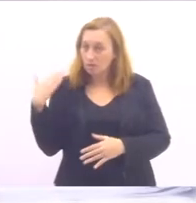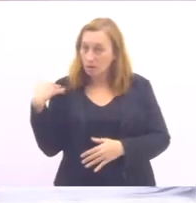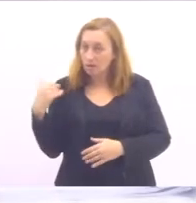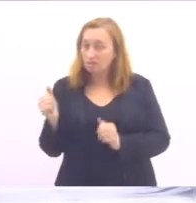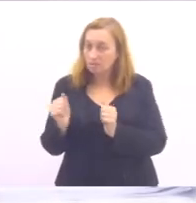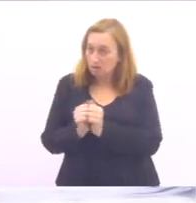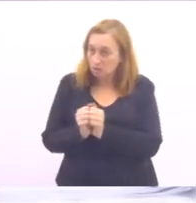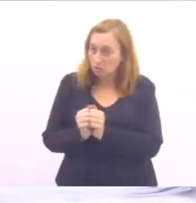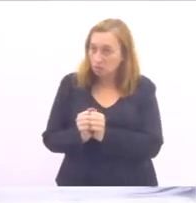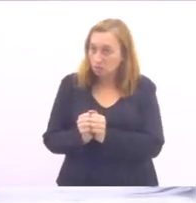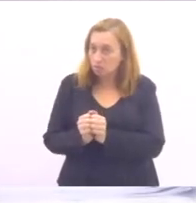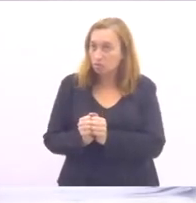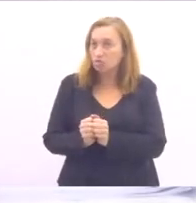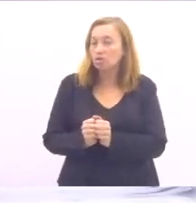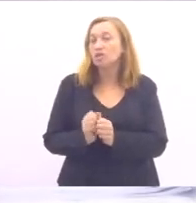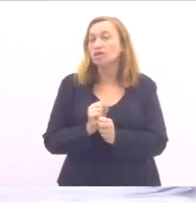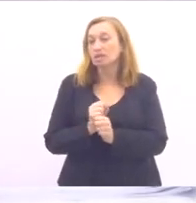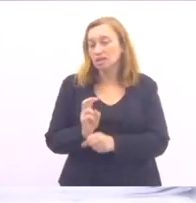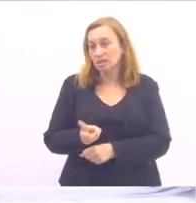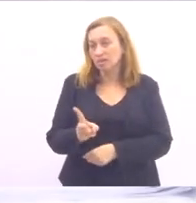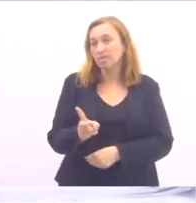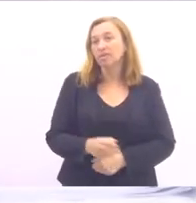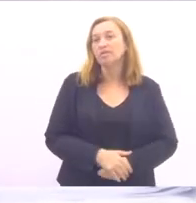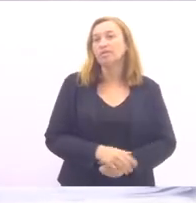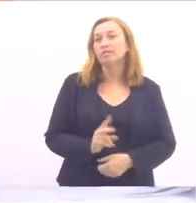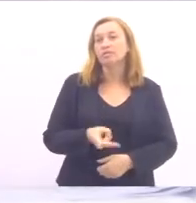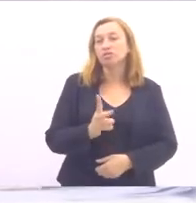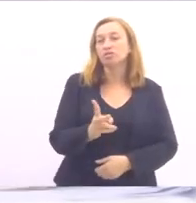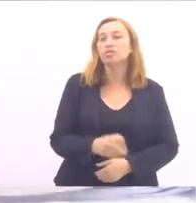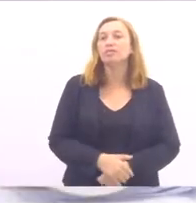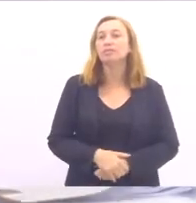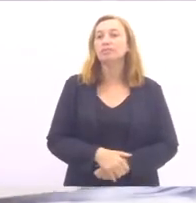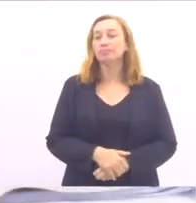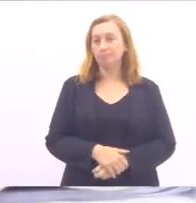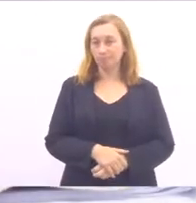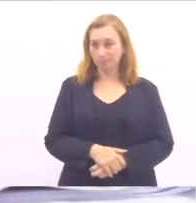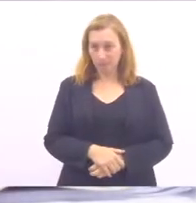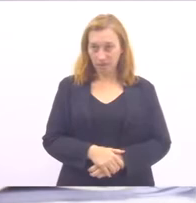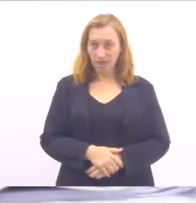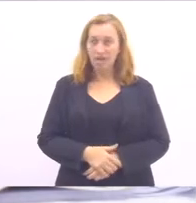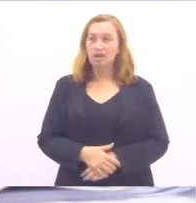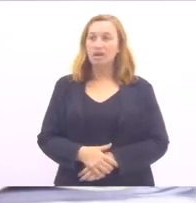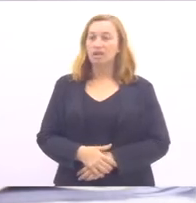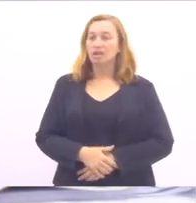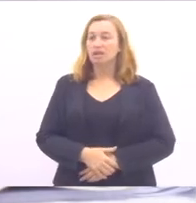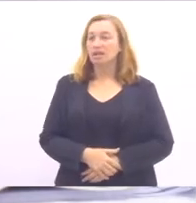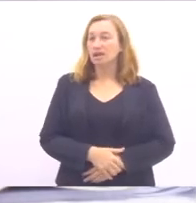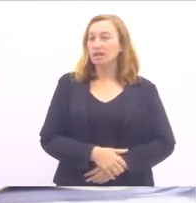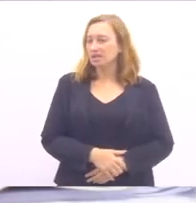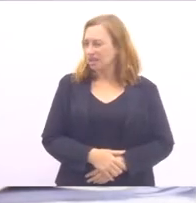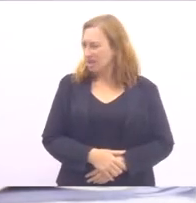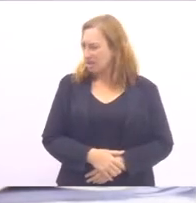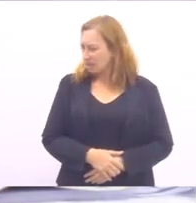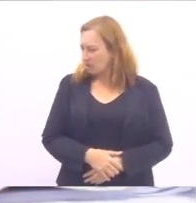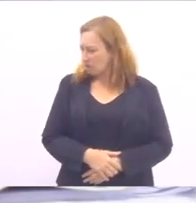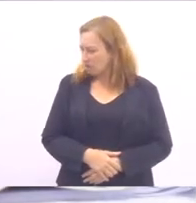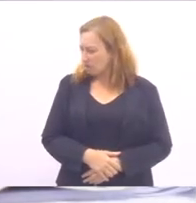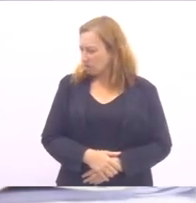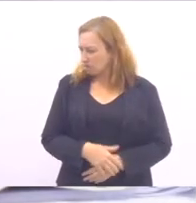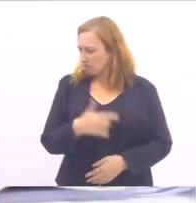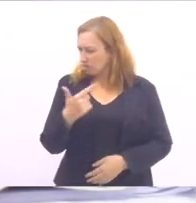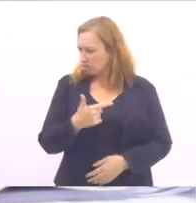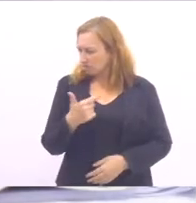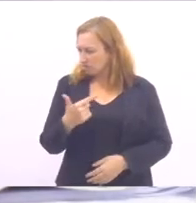do mesmo lado que eu tive desde sempre. Vamos continuar, então. Vamos partir para o segundo ponto. O segundo ponto é o seguinte.